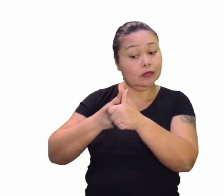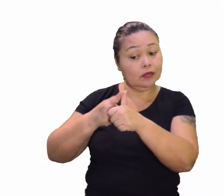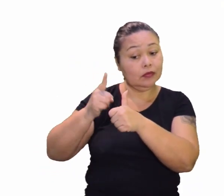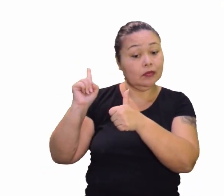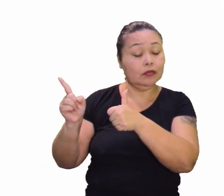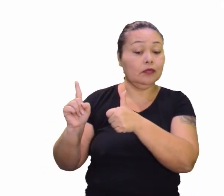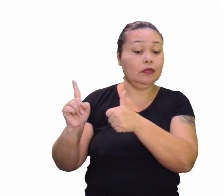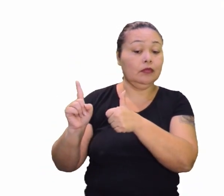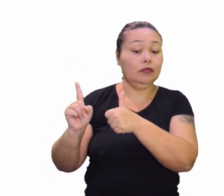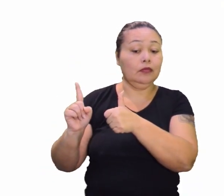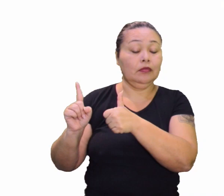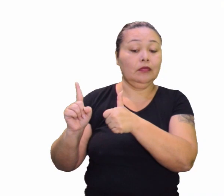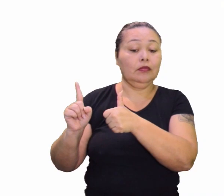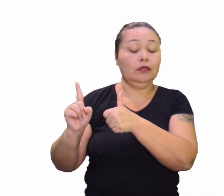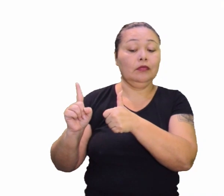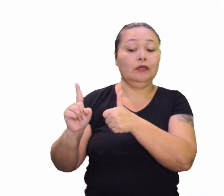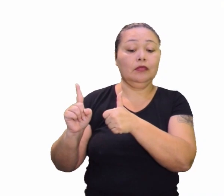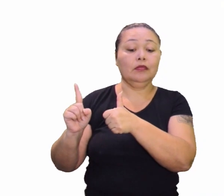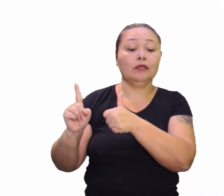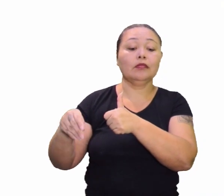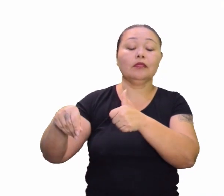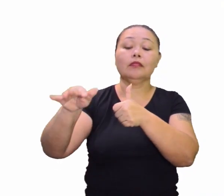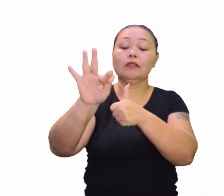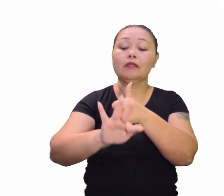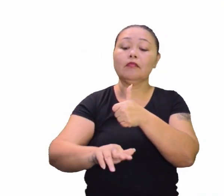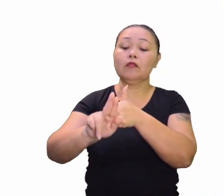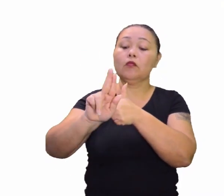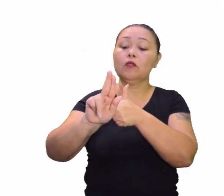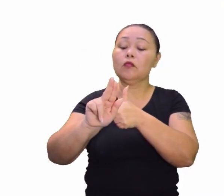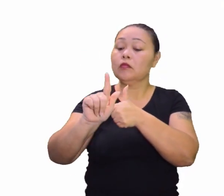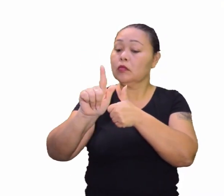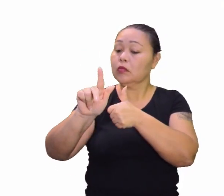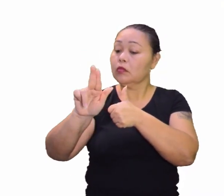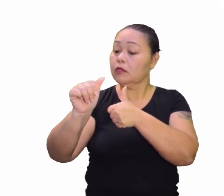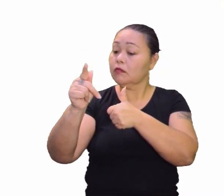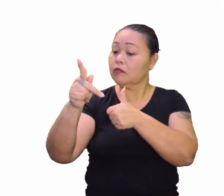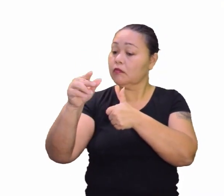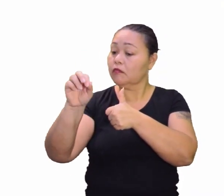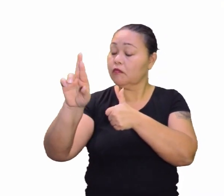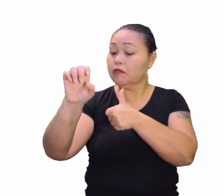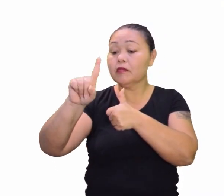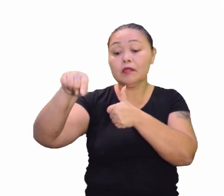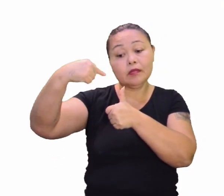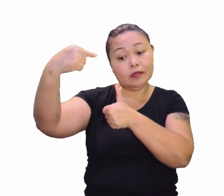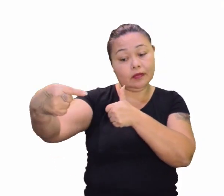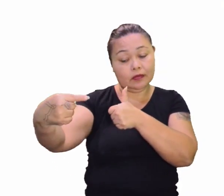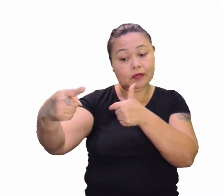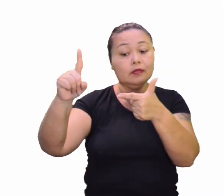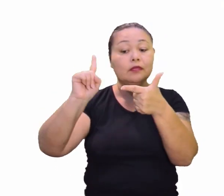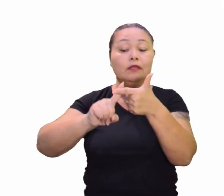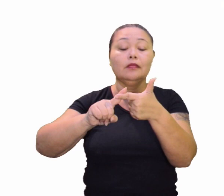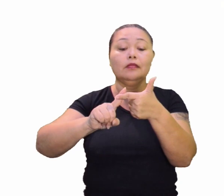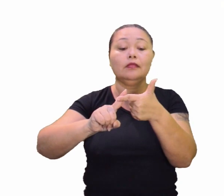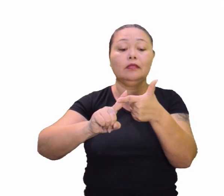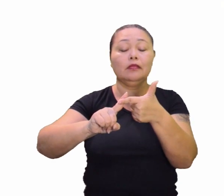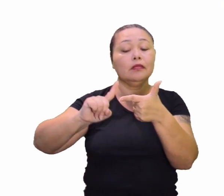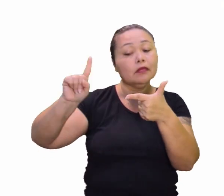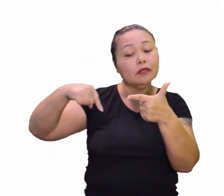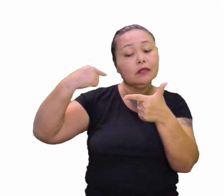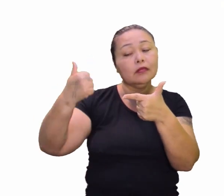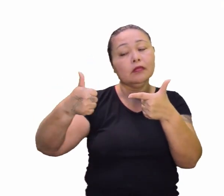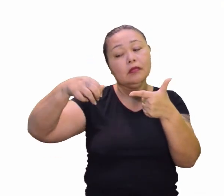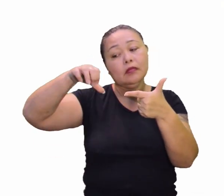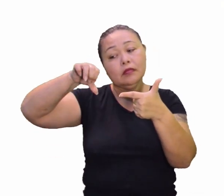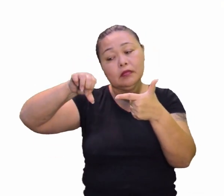ó. Primeiro, Território Federal do Guaporé. Aí, depois ele foi chamado, lá